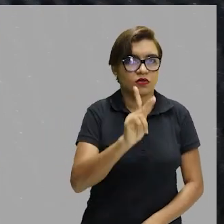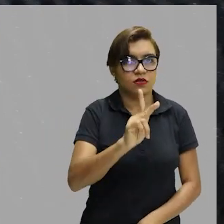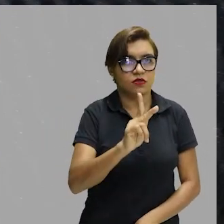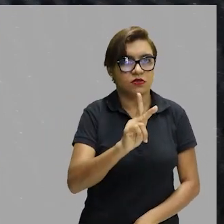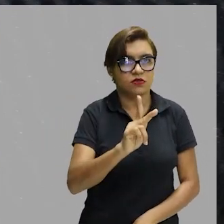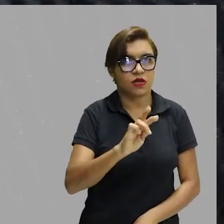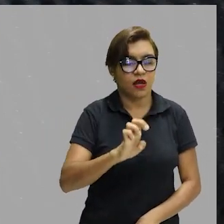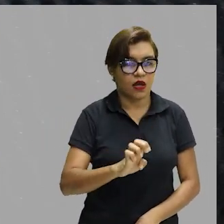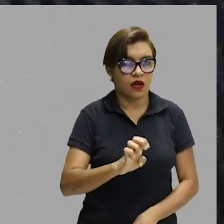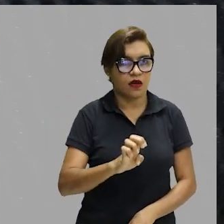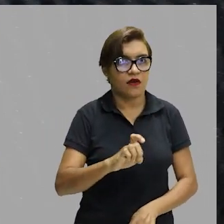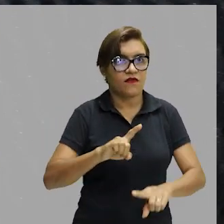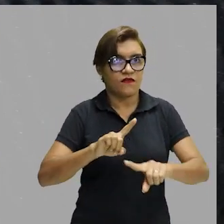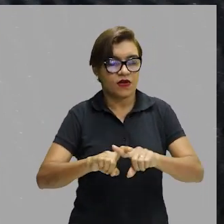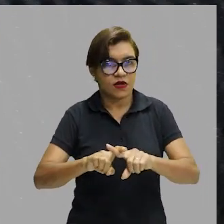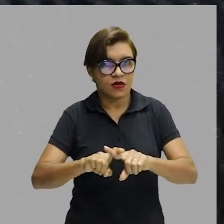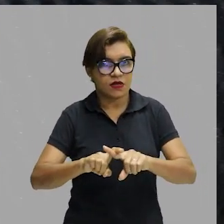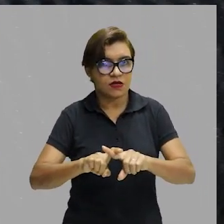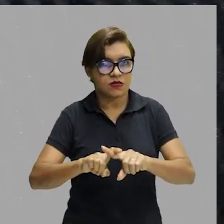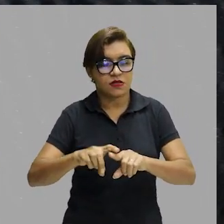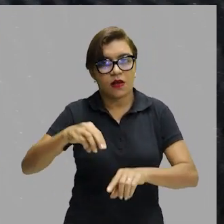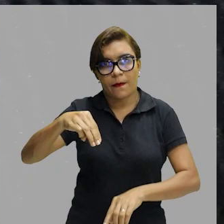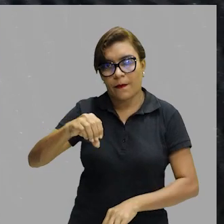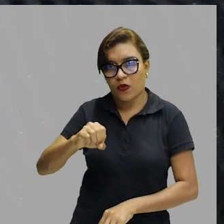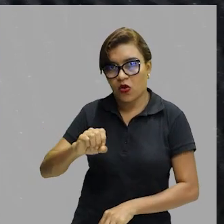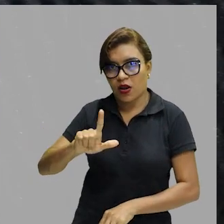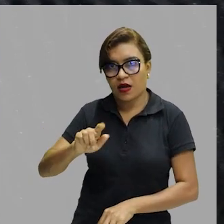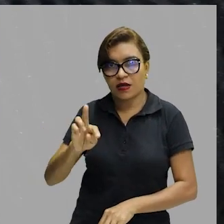buliométrica vezes a sua molaridade. Então,